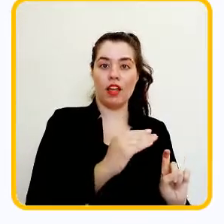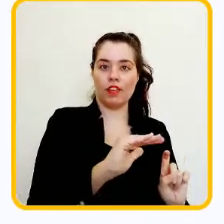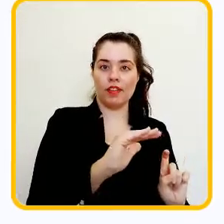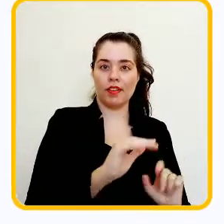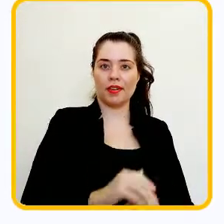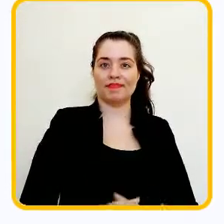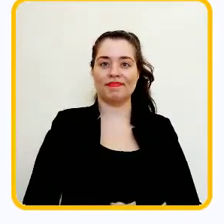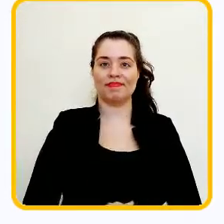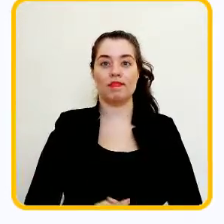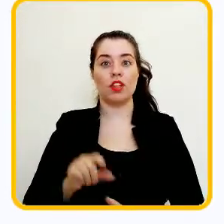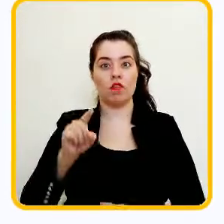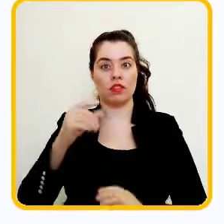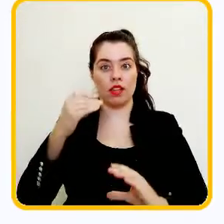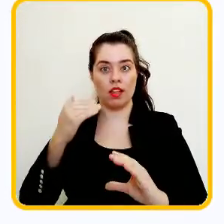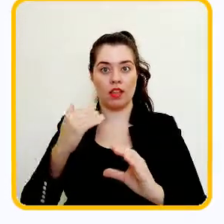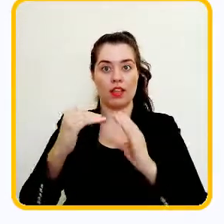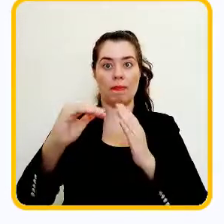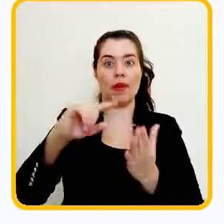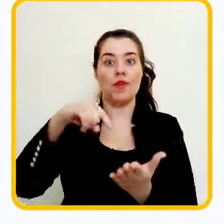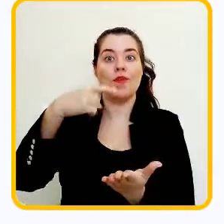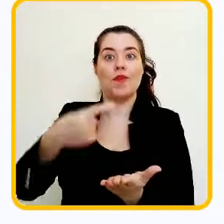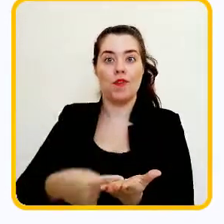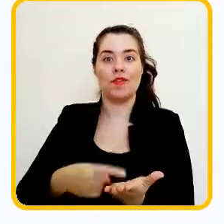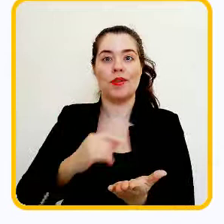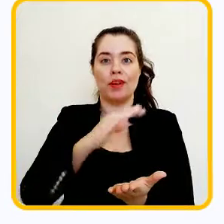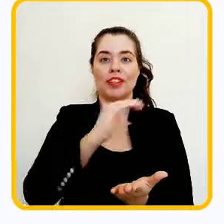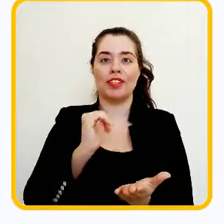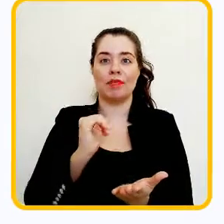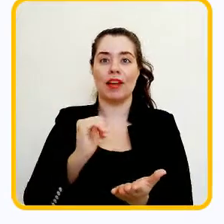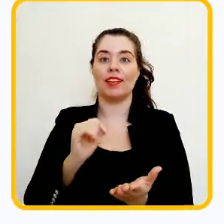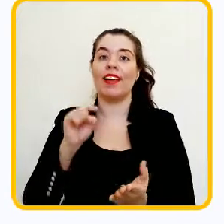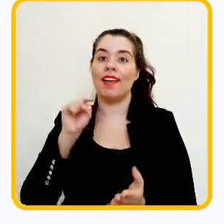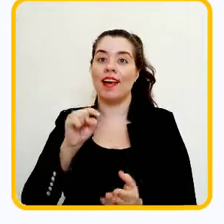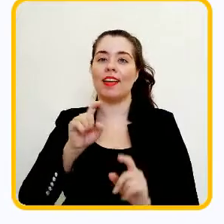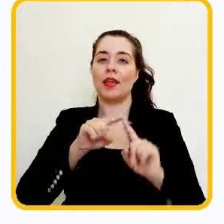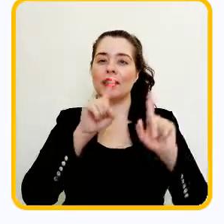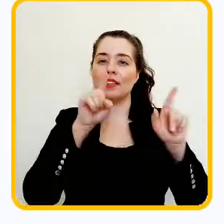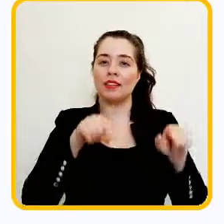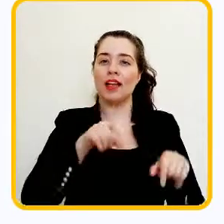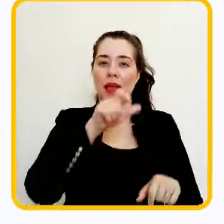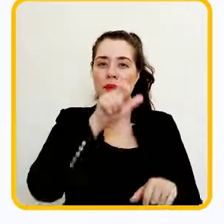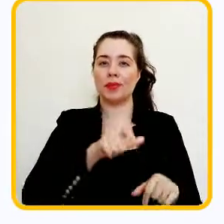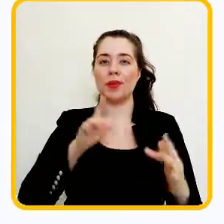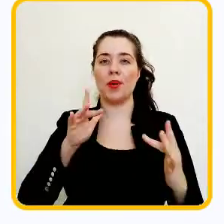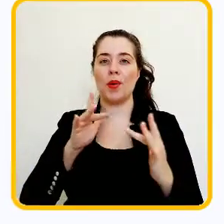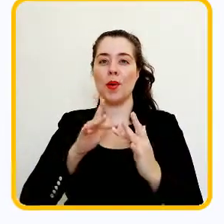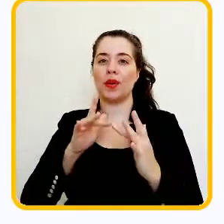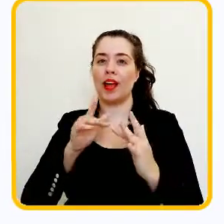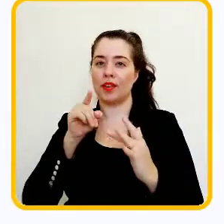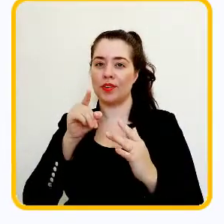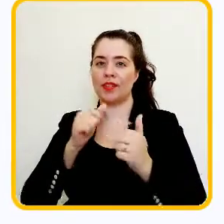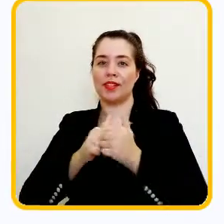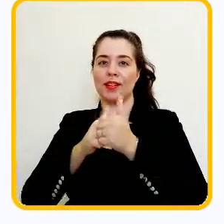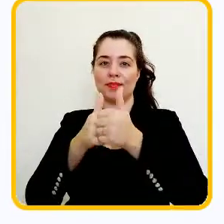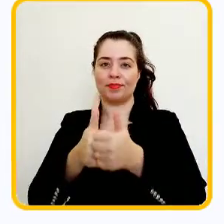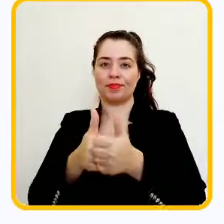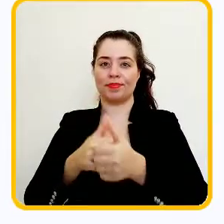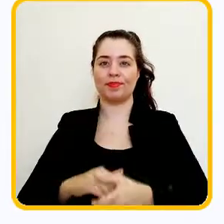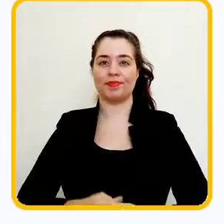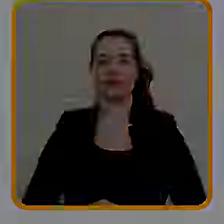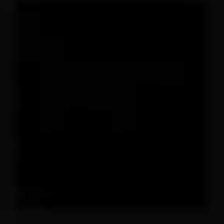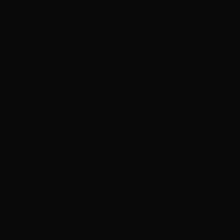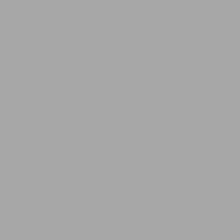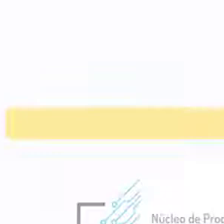enviar você receberá um e-mail de confirmação da sua chamada e passará a contar com acompanhamento de um técnico das-7